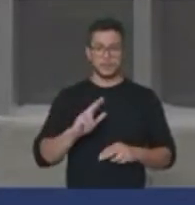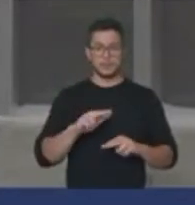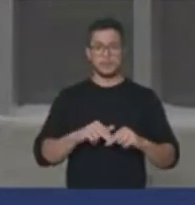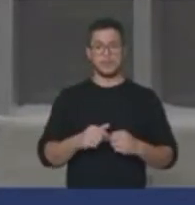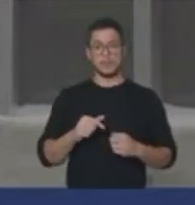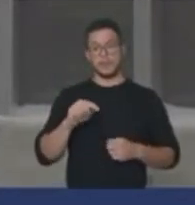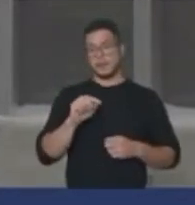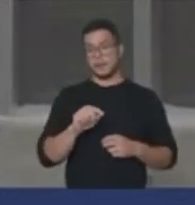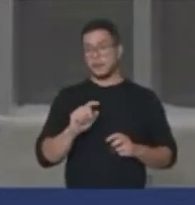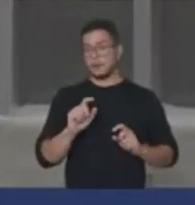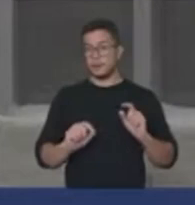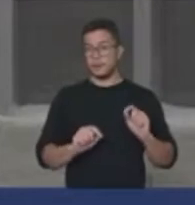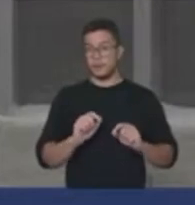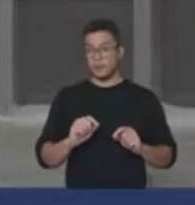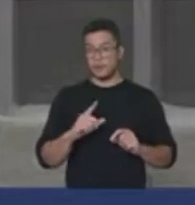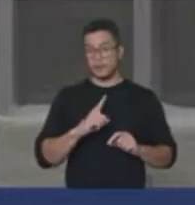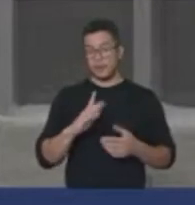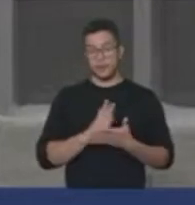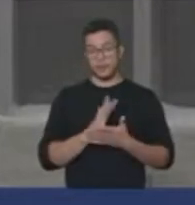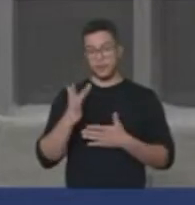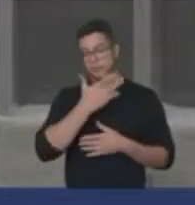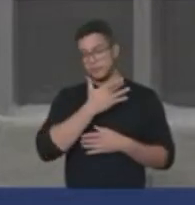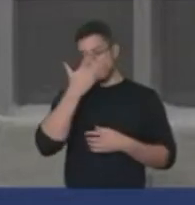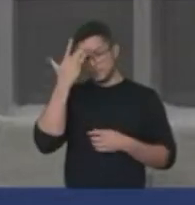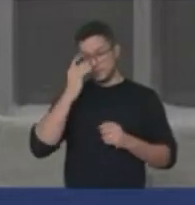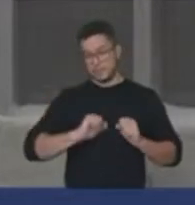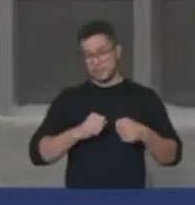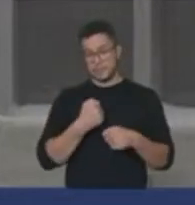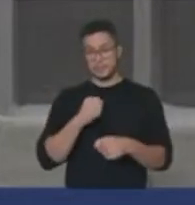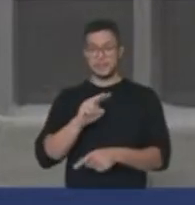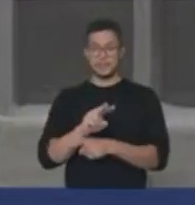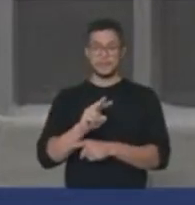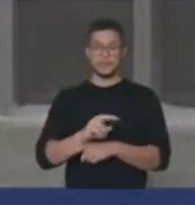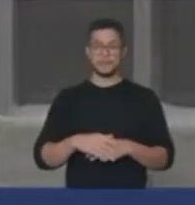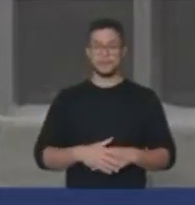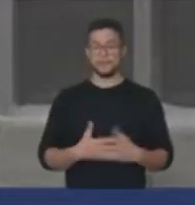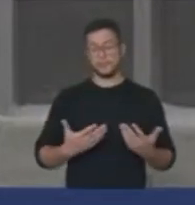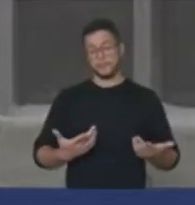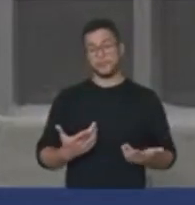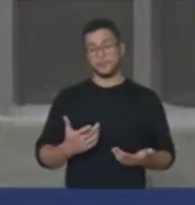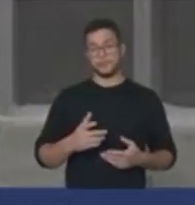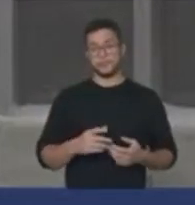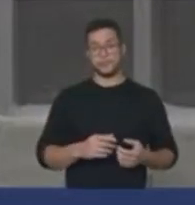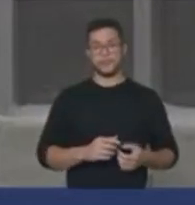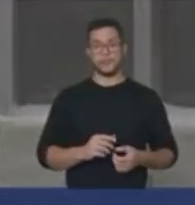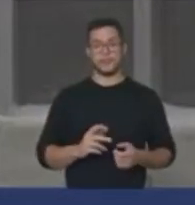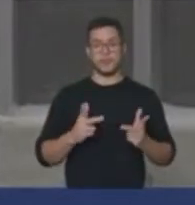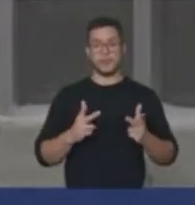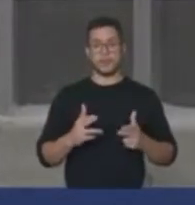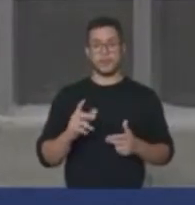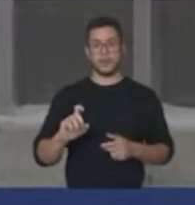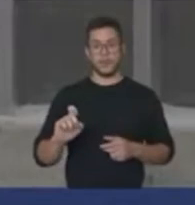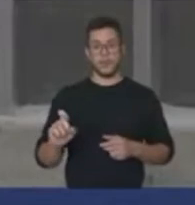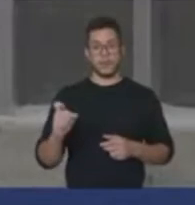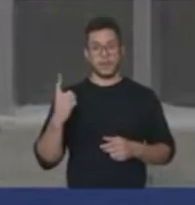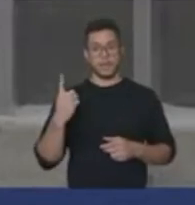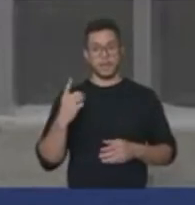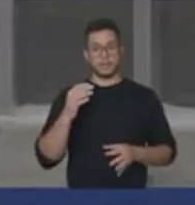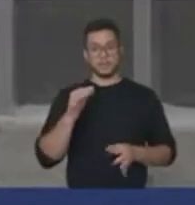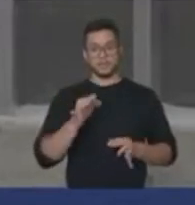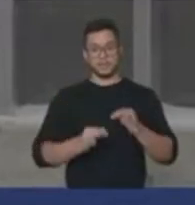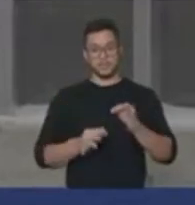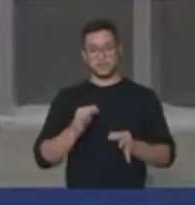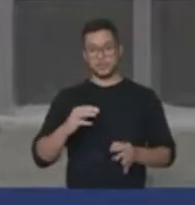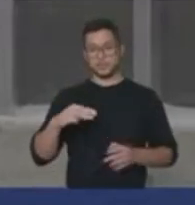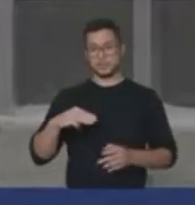ainda aqueles que o defendem. Um deles é o ex-juiz Sérgio Moro, que agora veio no Twitter se